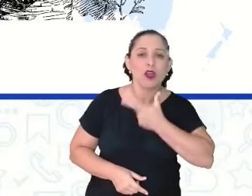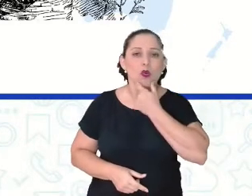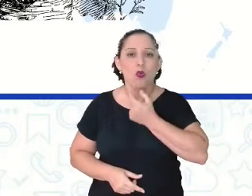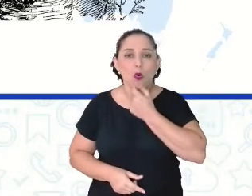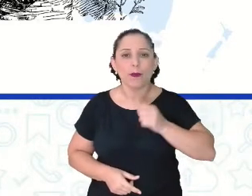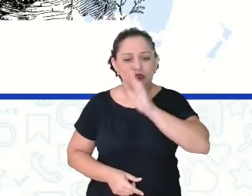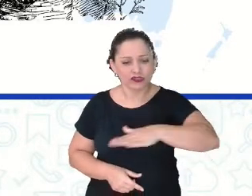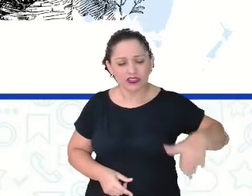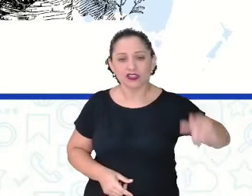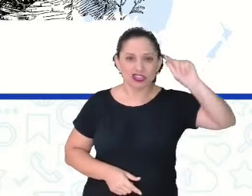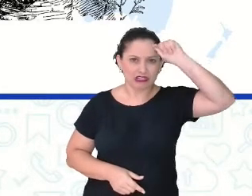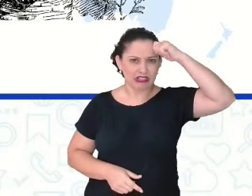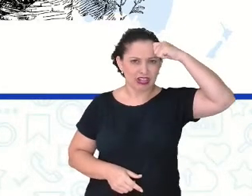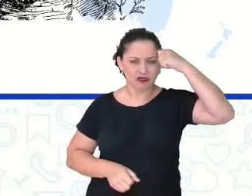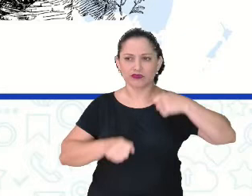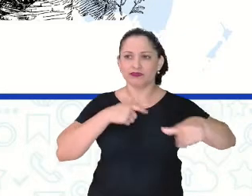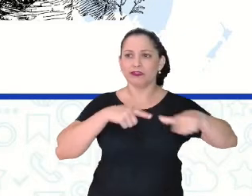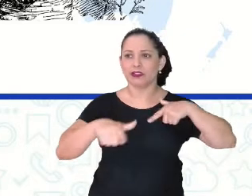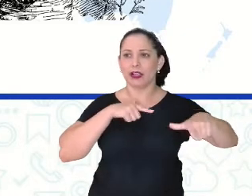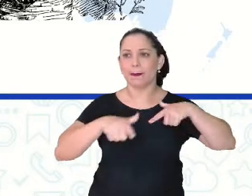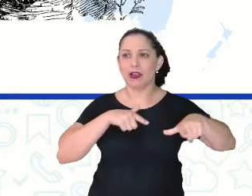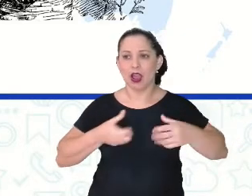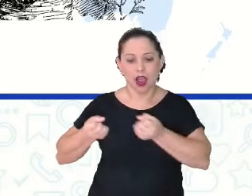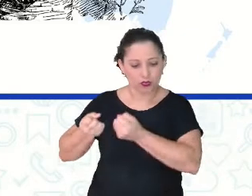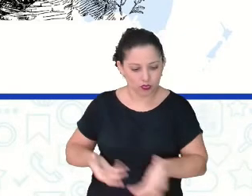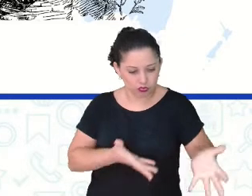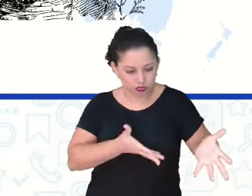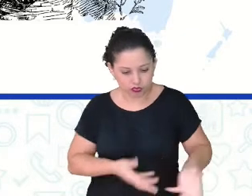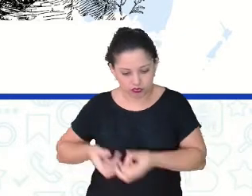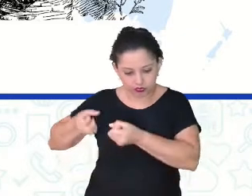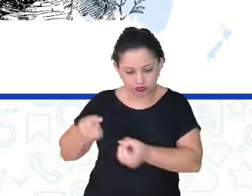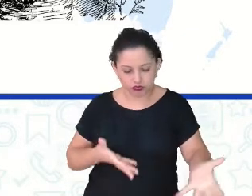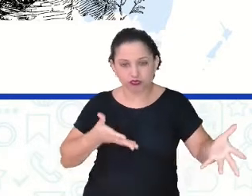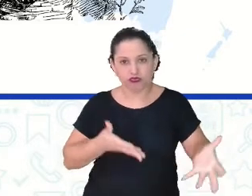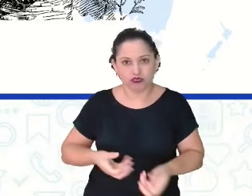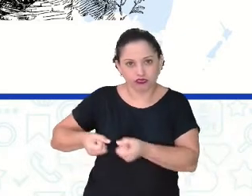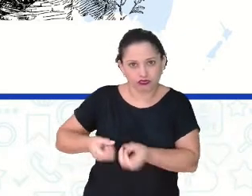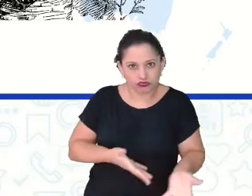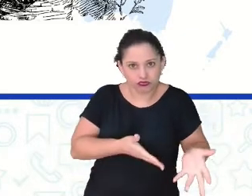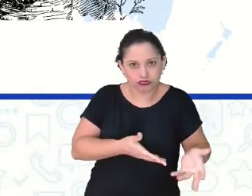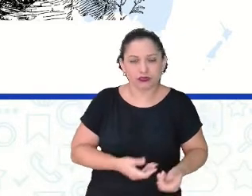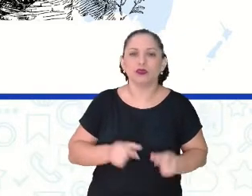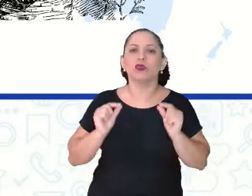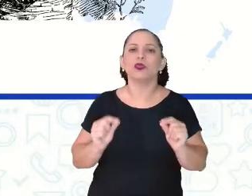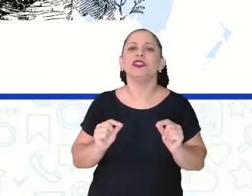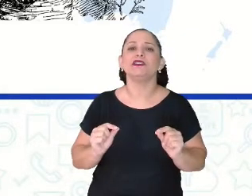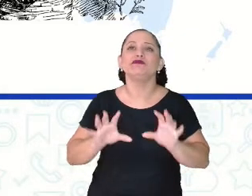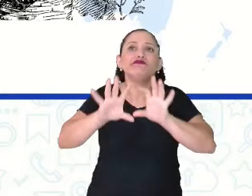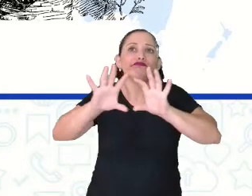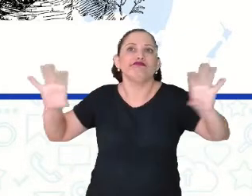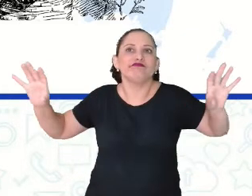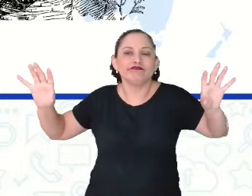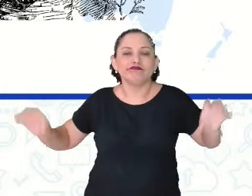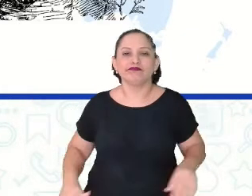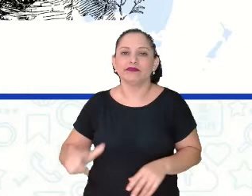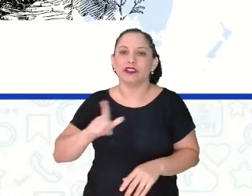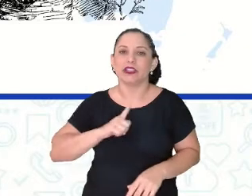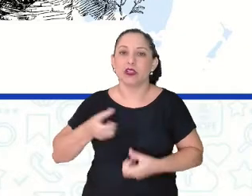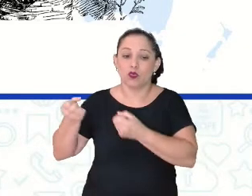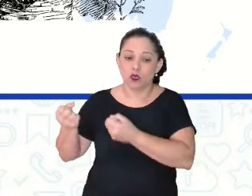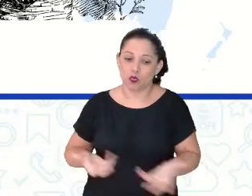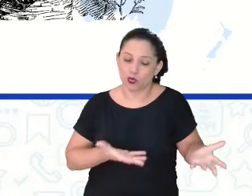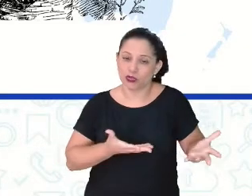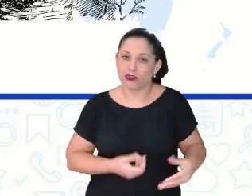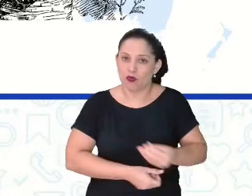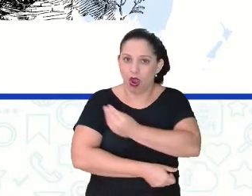crianças, trabalhando no cultivo do algodão. A gente tem o cultivo do algodão nas 13 colônias inglesas